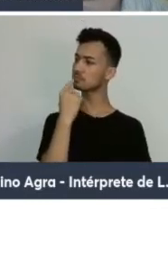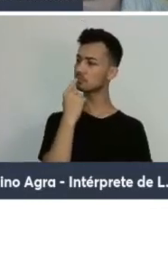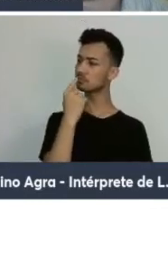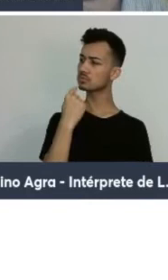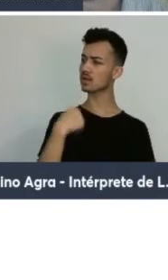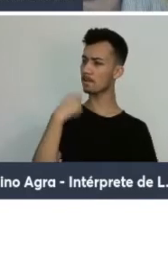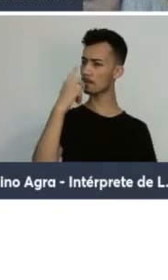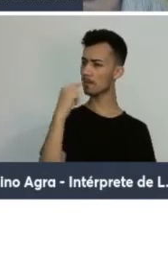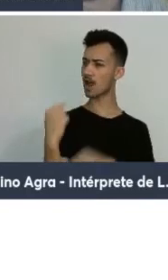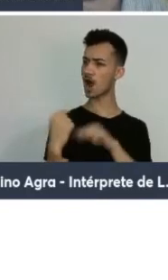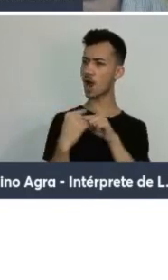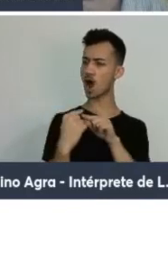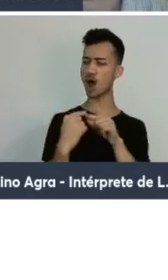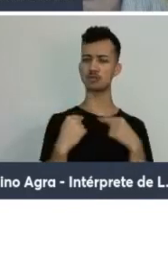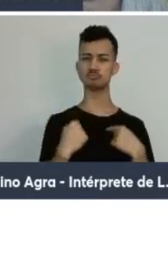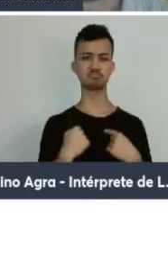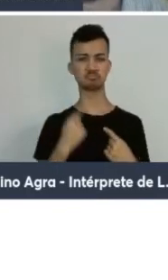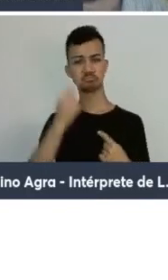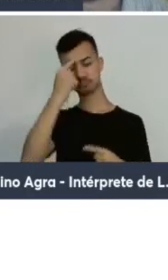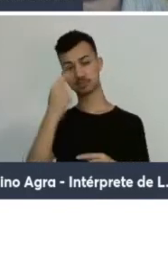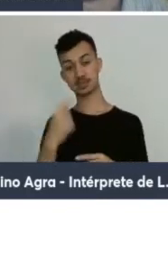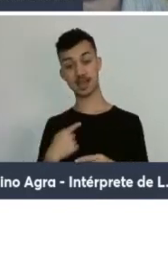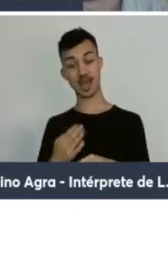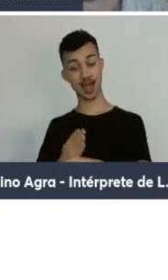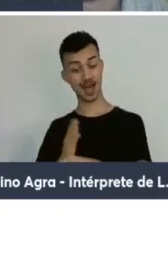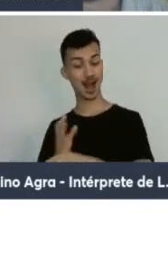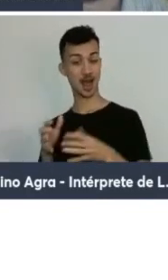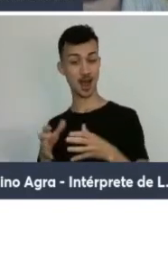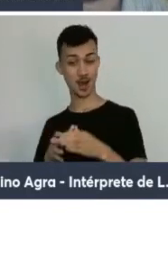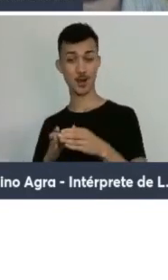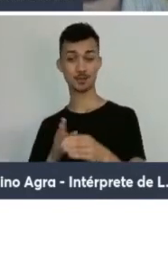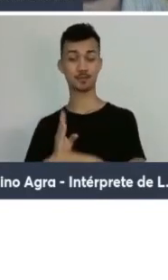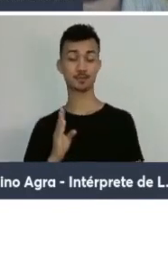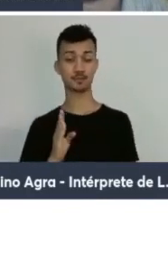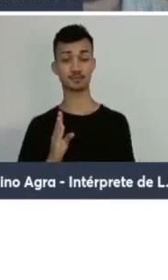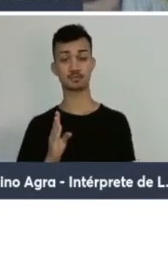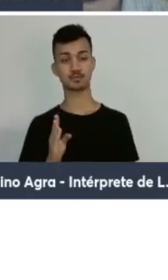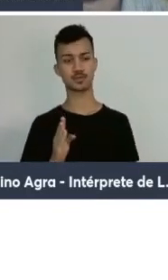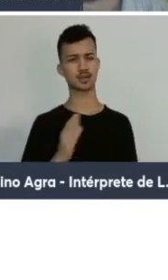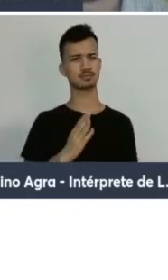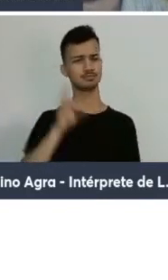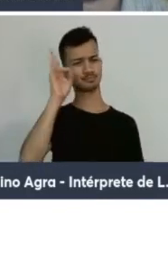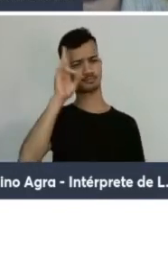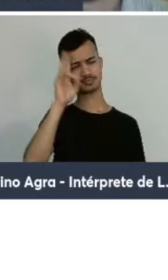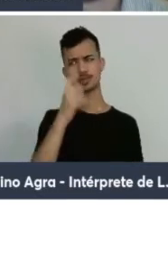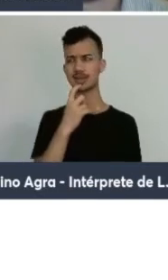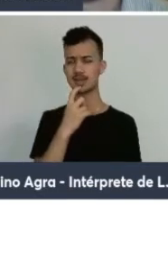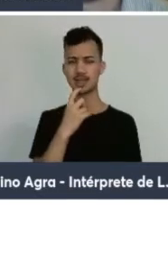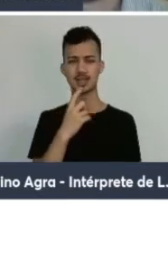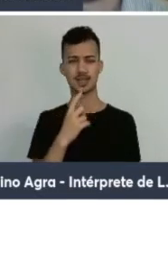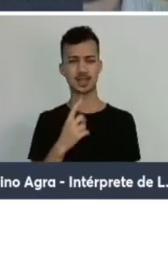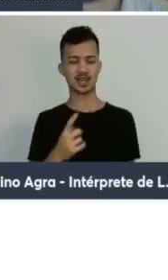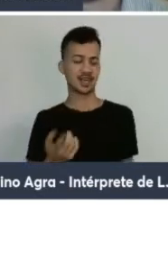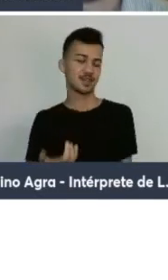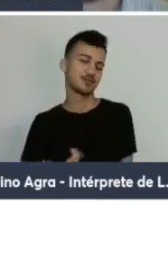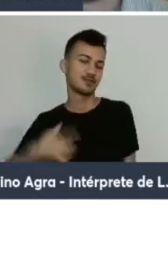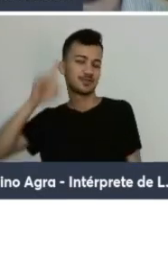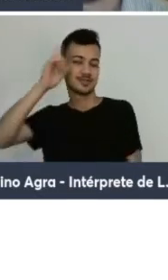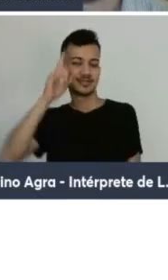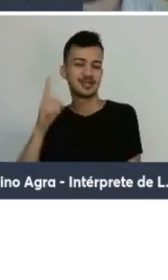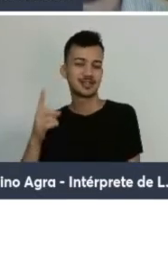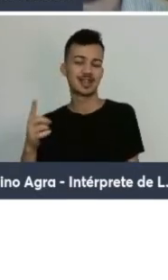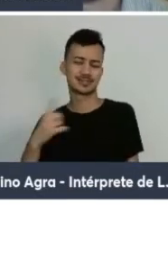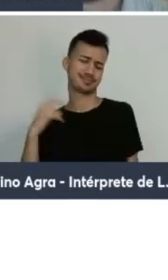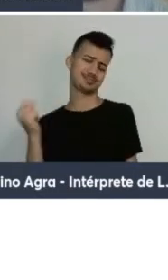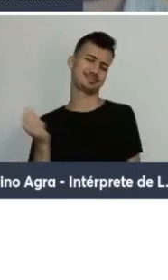e eu entrei para o grupo. Eu lembro que eu me inscrevi, eu lembro que na época a gente tinha, eu nem lembro direito os detalhes, é muito tempo,